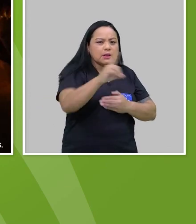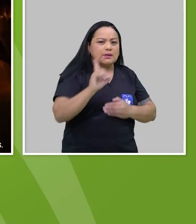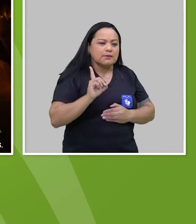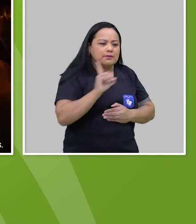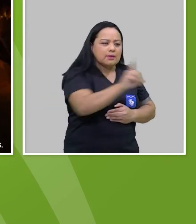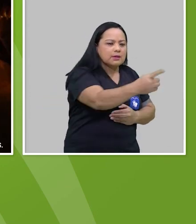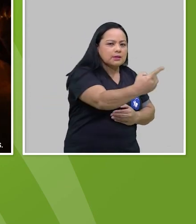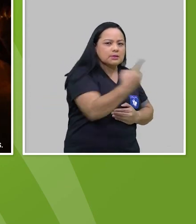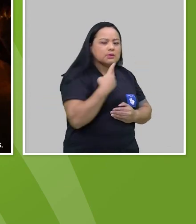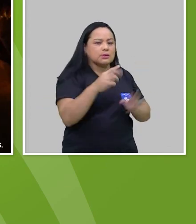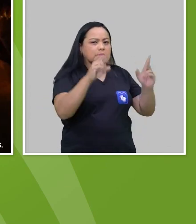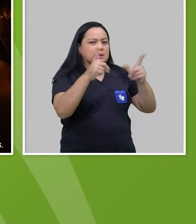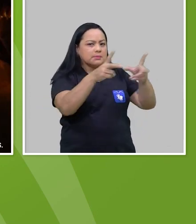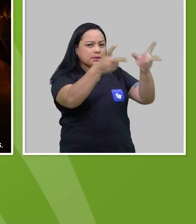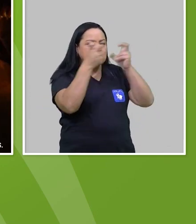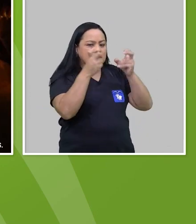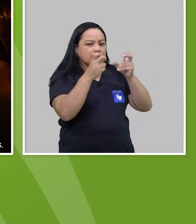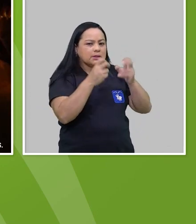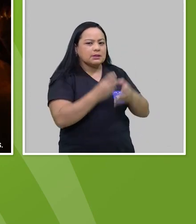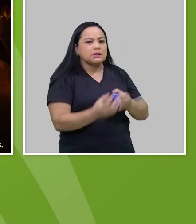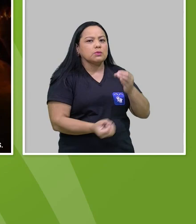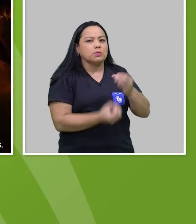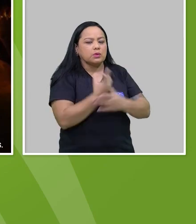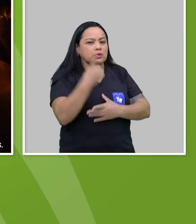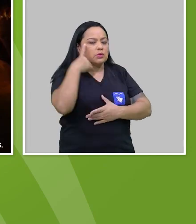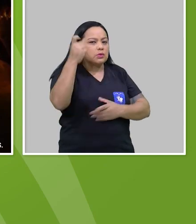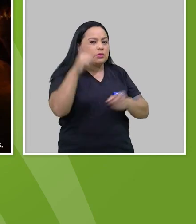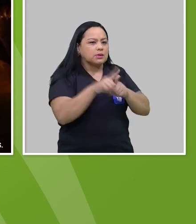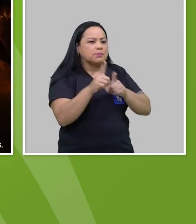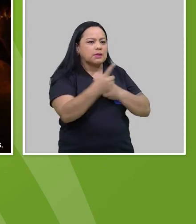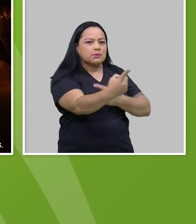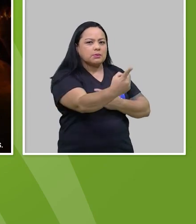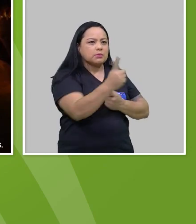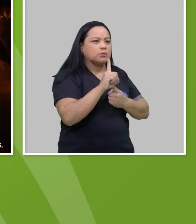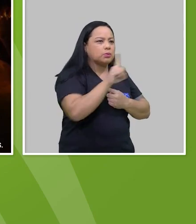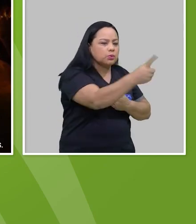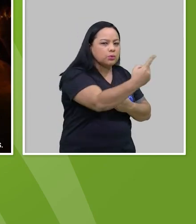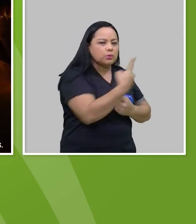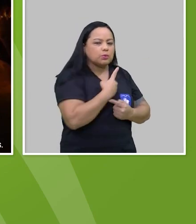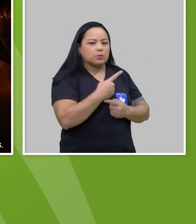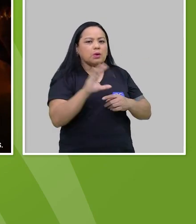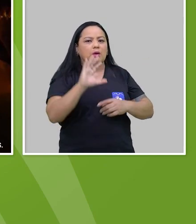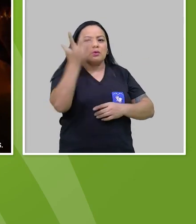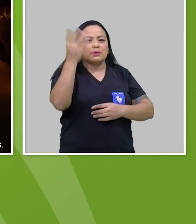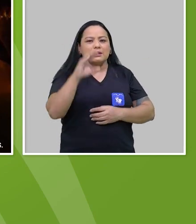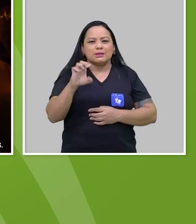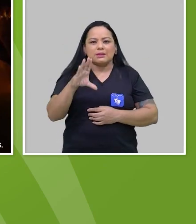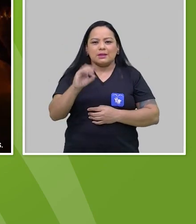conseguimos perceber a diferença entre o som original e o refletido. Assim, acontece o eco.